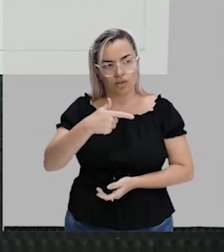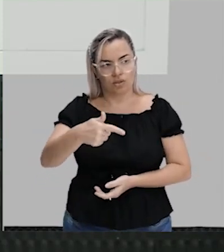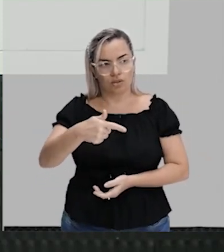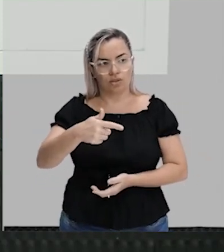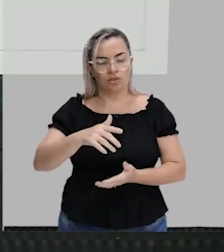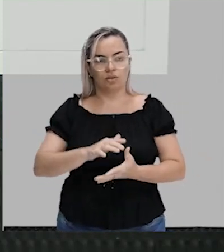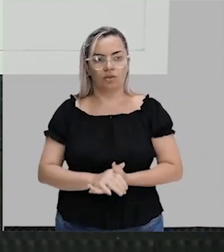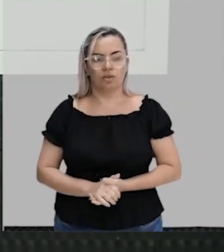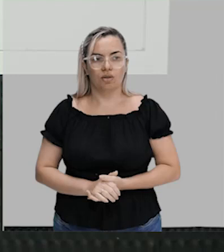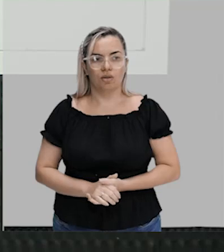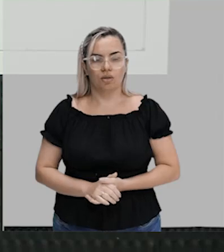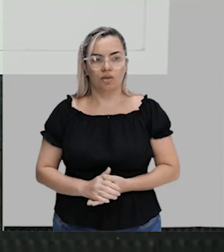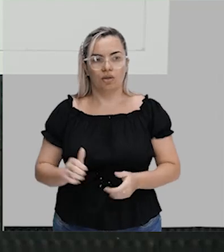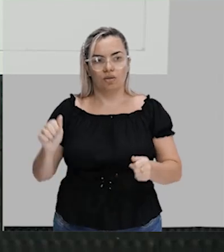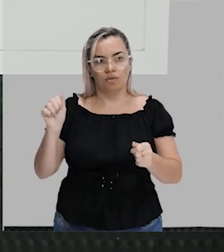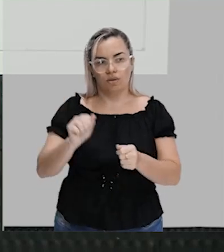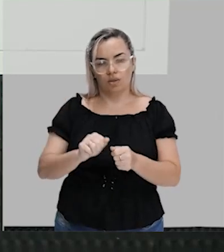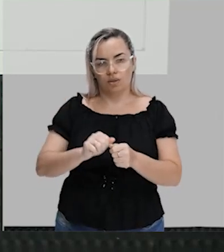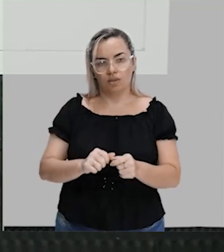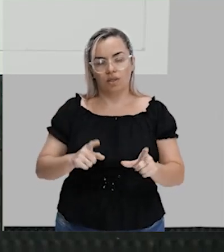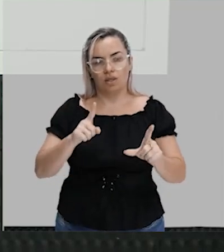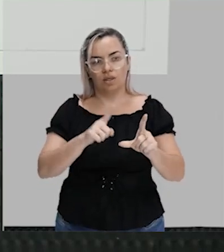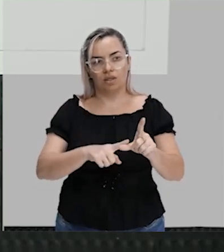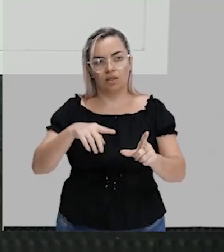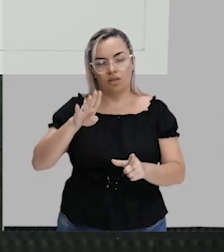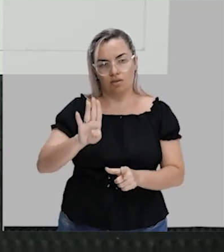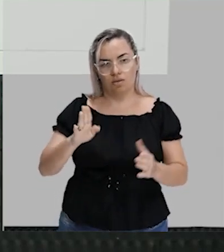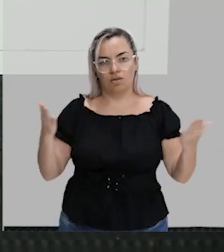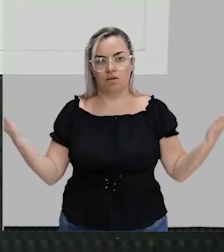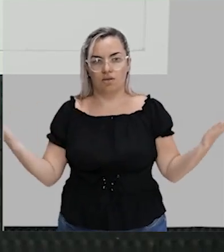Vamos lá fazer aqui a letra b